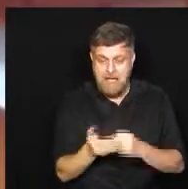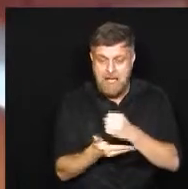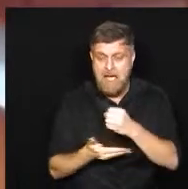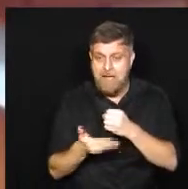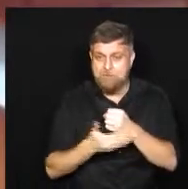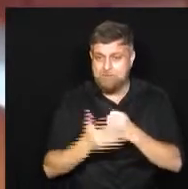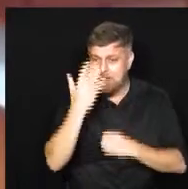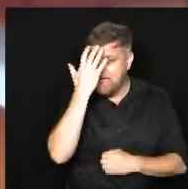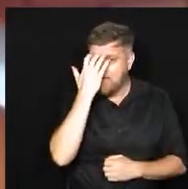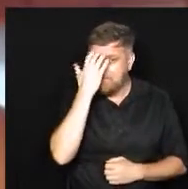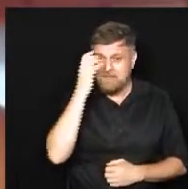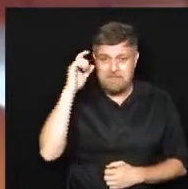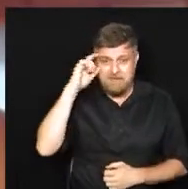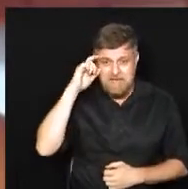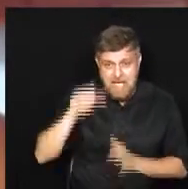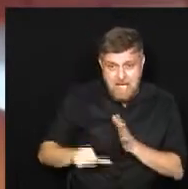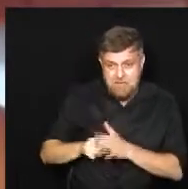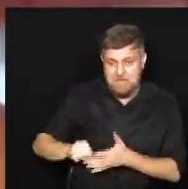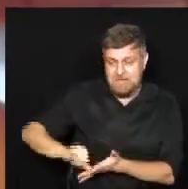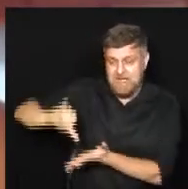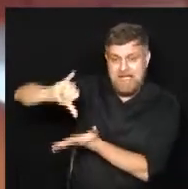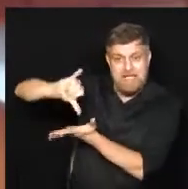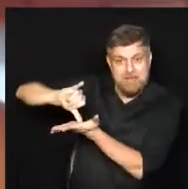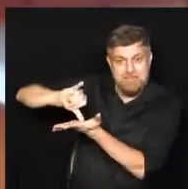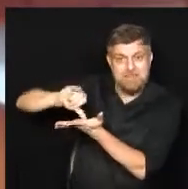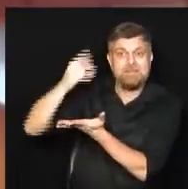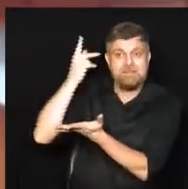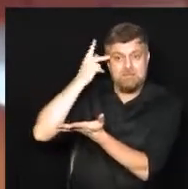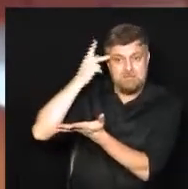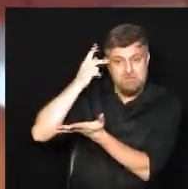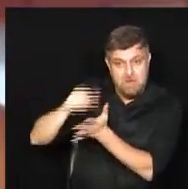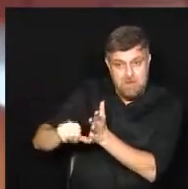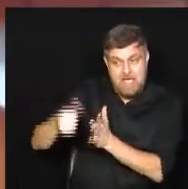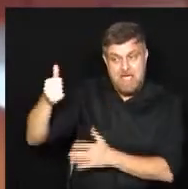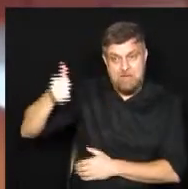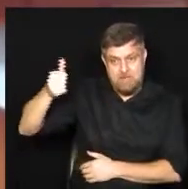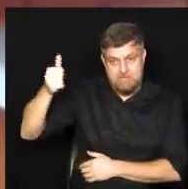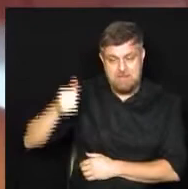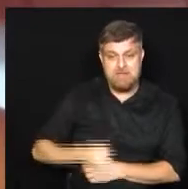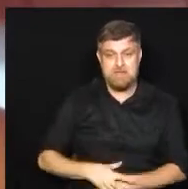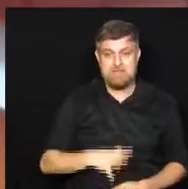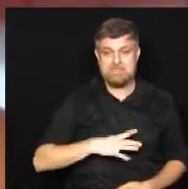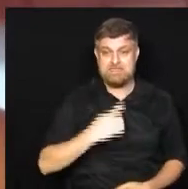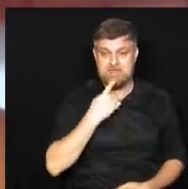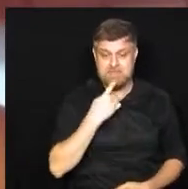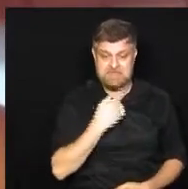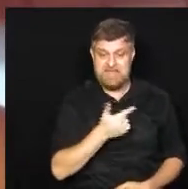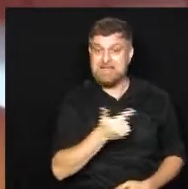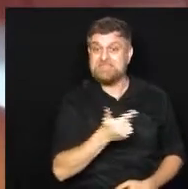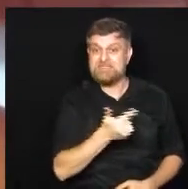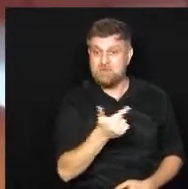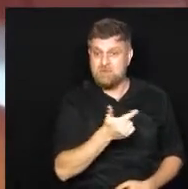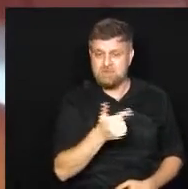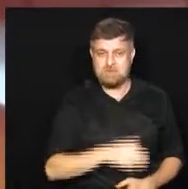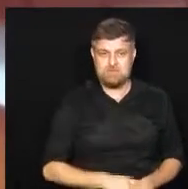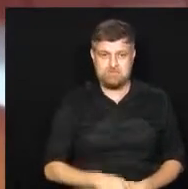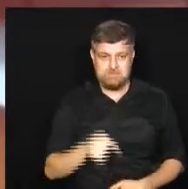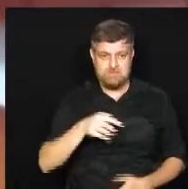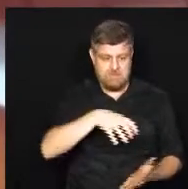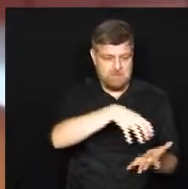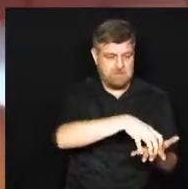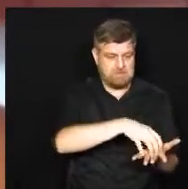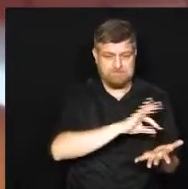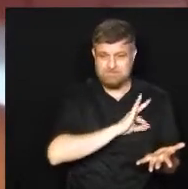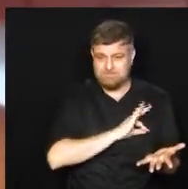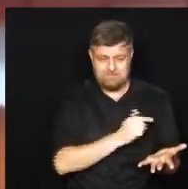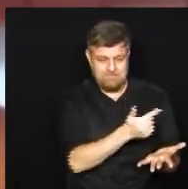Penha. A primeira é São Paulo, capital. E então, até então não tinha esse setor, essa vara. Para vocês terem ideia, São